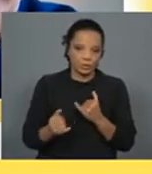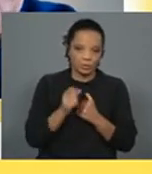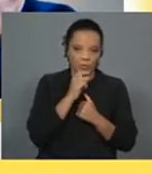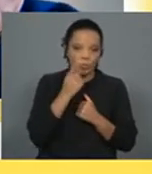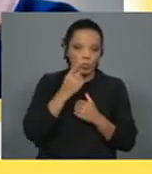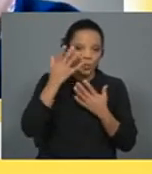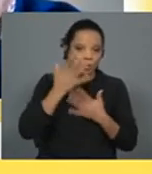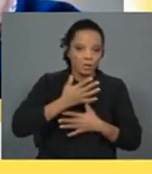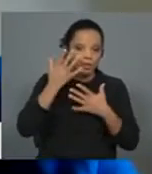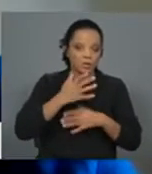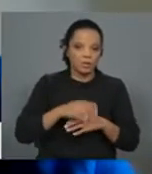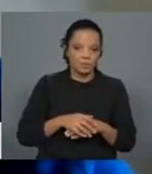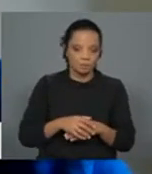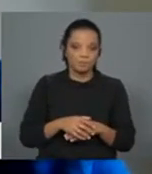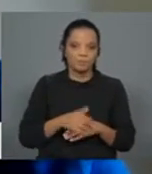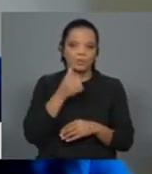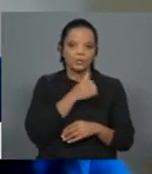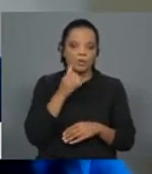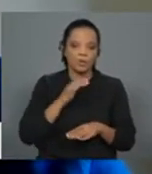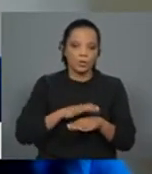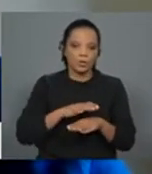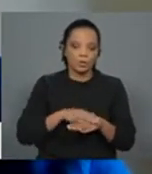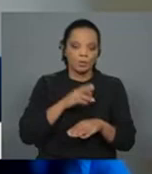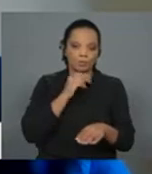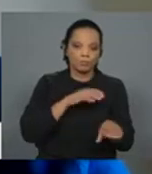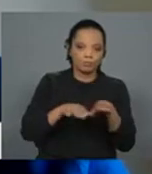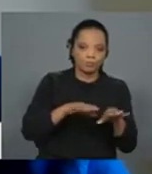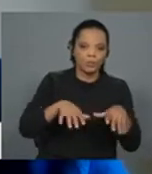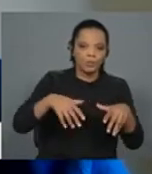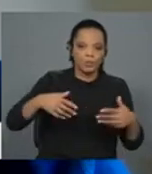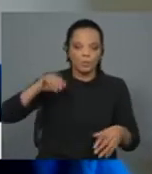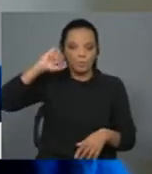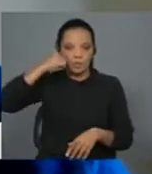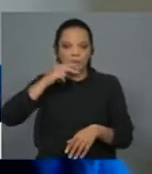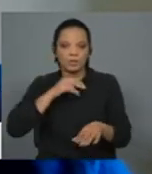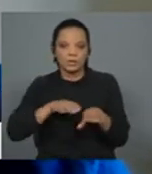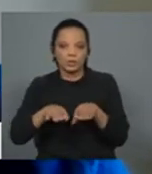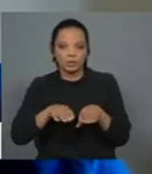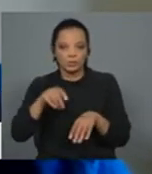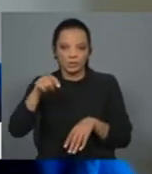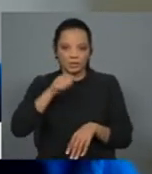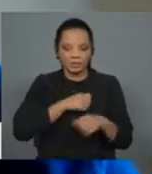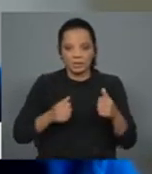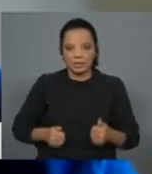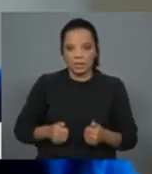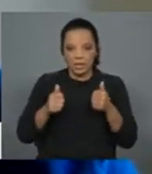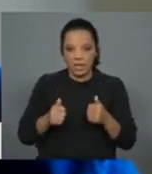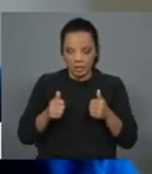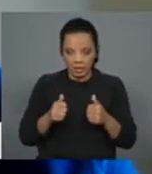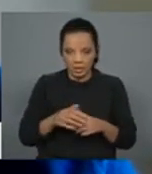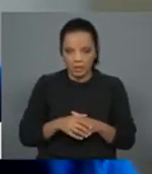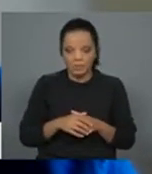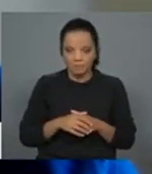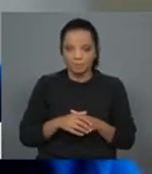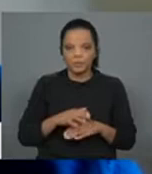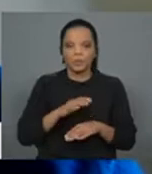dia sermos vítimas de um sismo ou os danos que um sismo possa provocar aqui na nossa cidade é o produto de